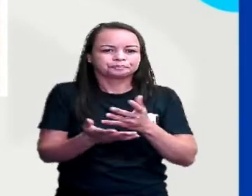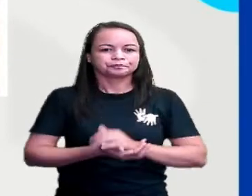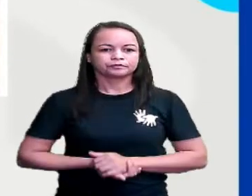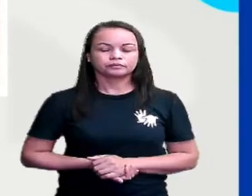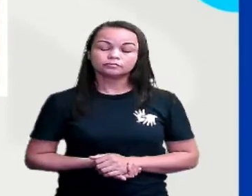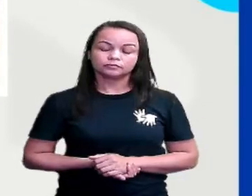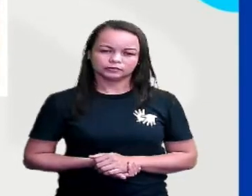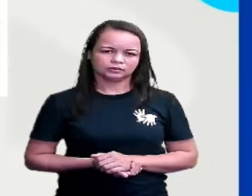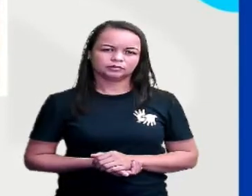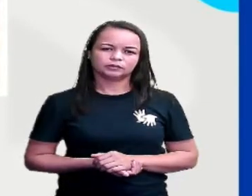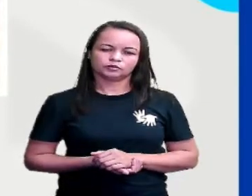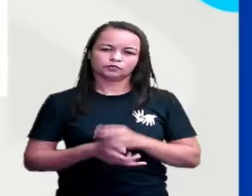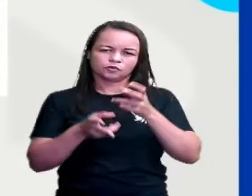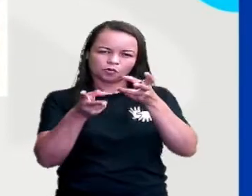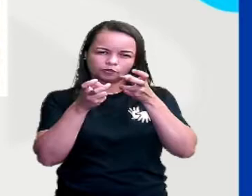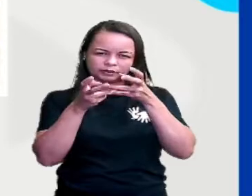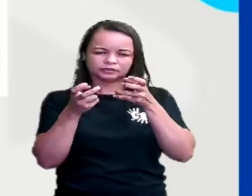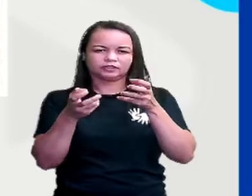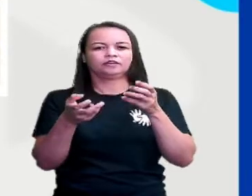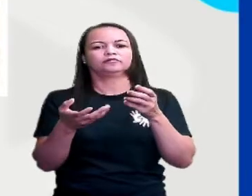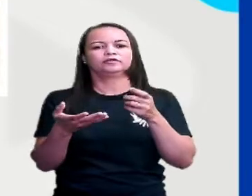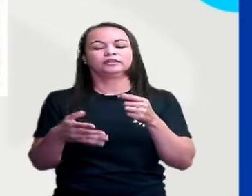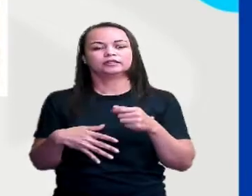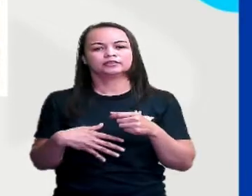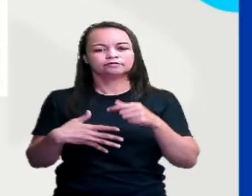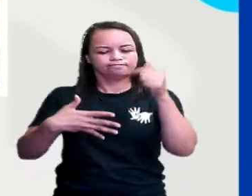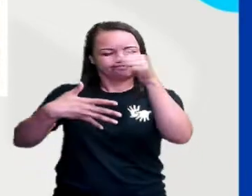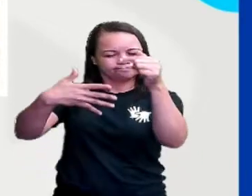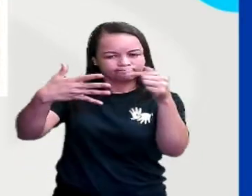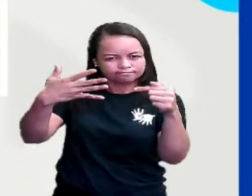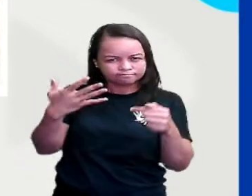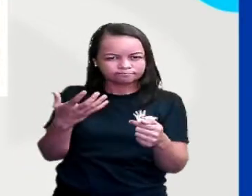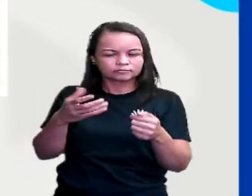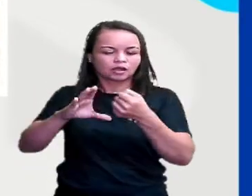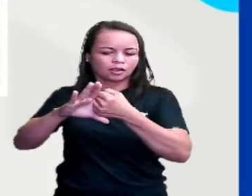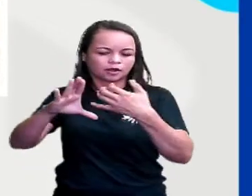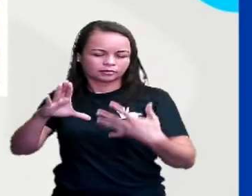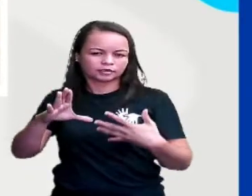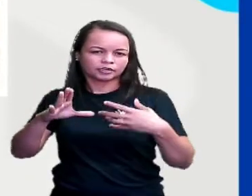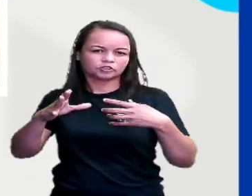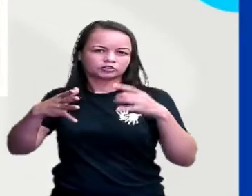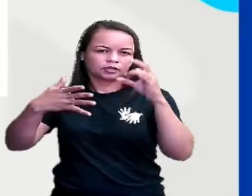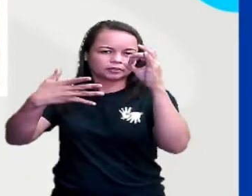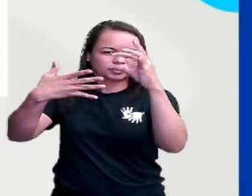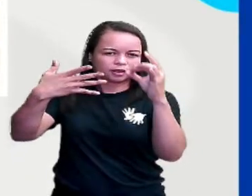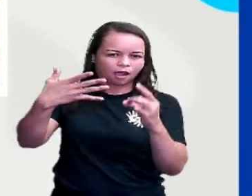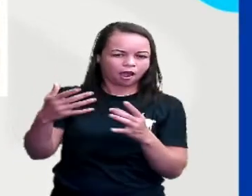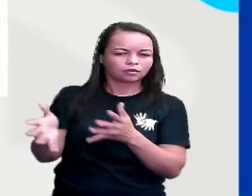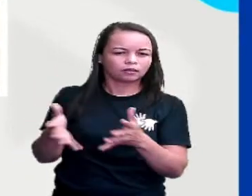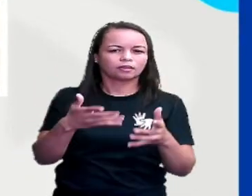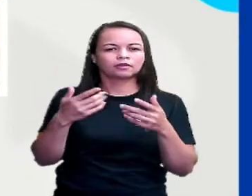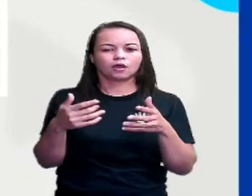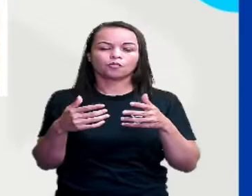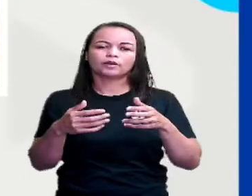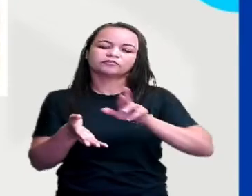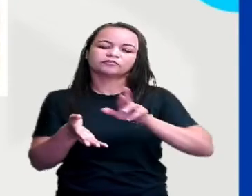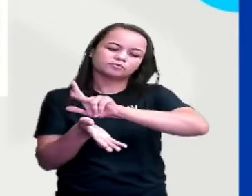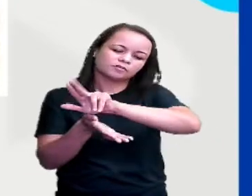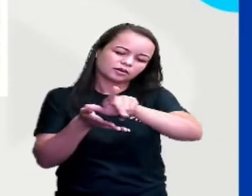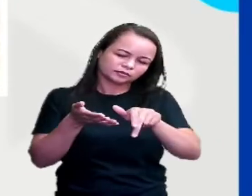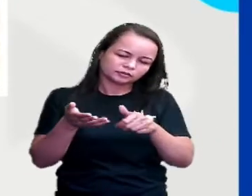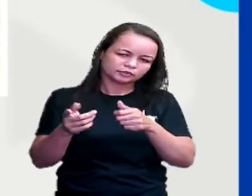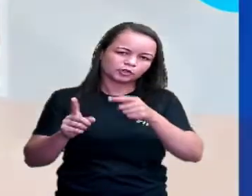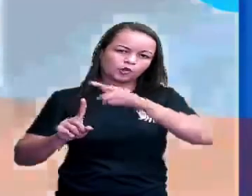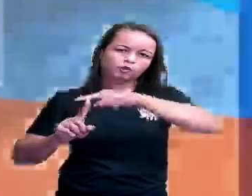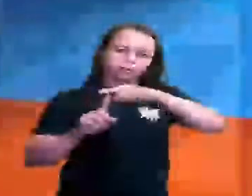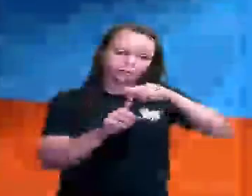acordo com as características do ambiente que essas plantas estão localizadas, elas vão apresentar os mais diferentes tipos